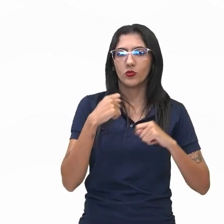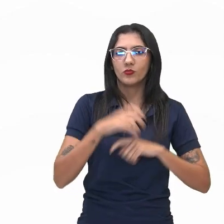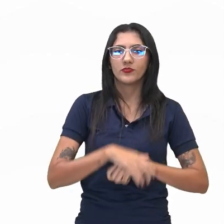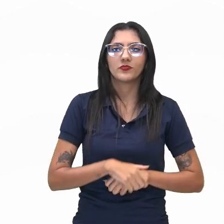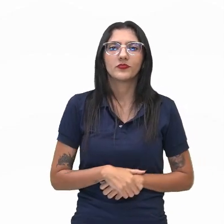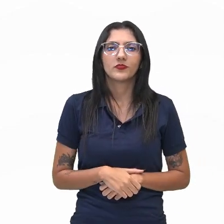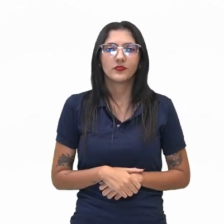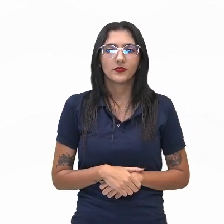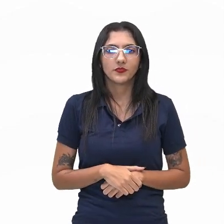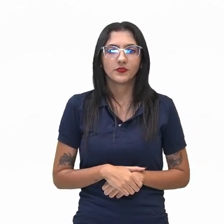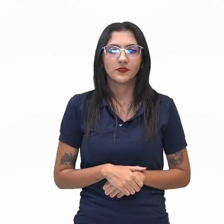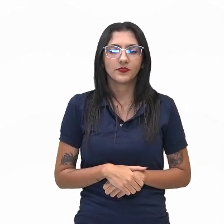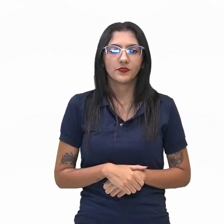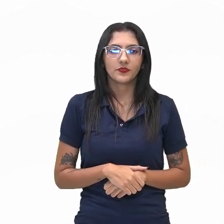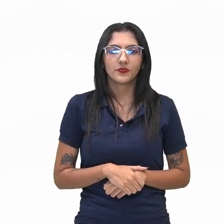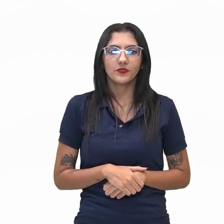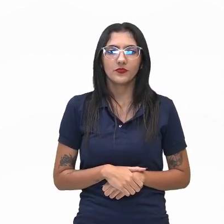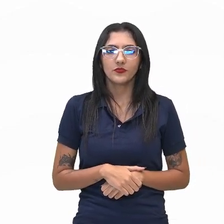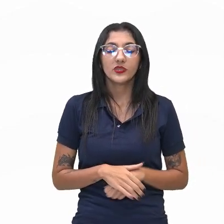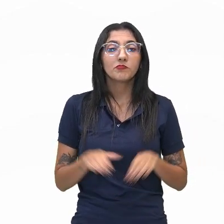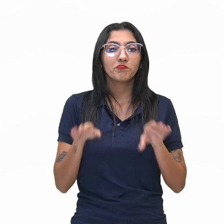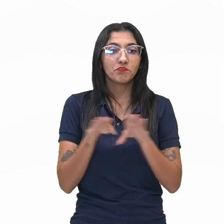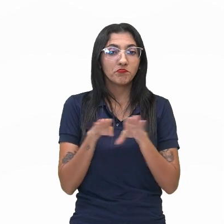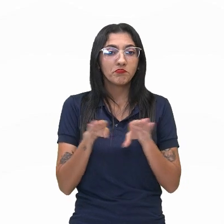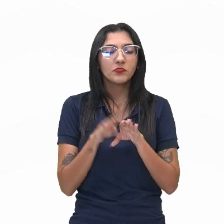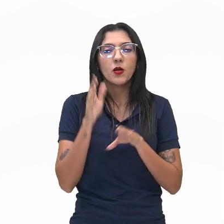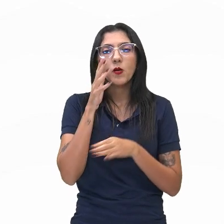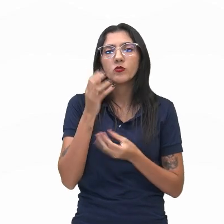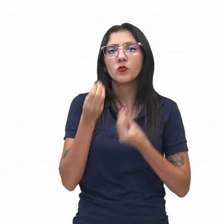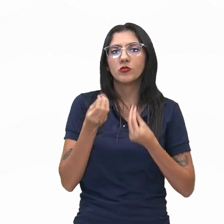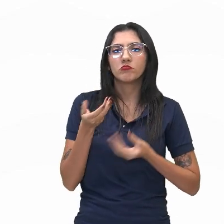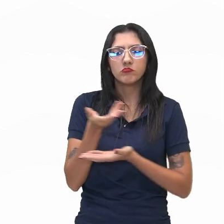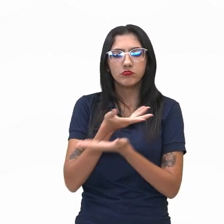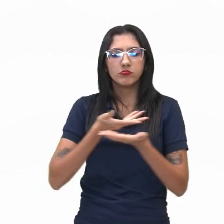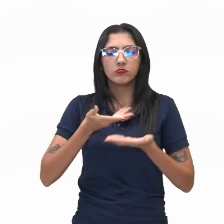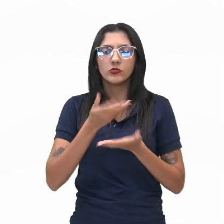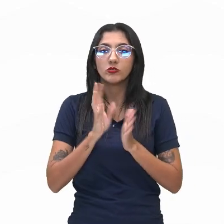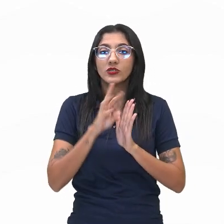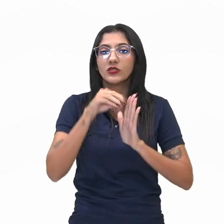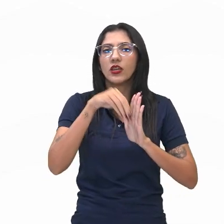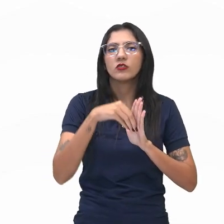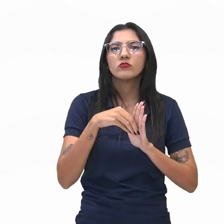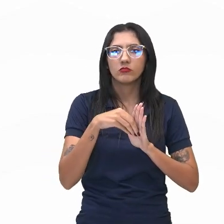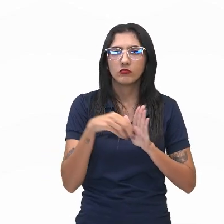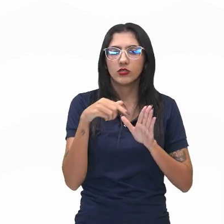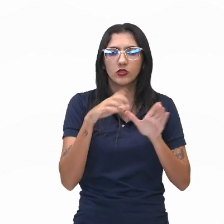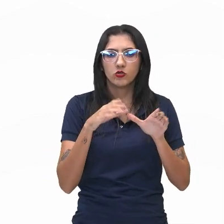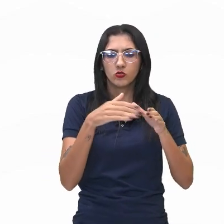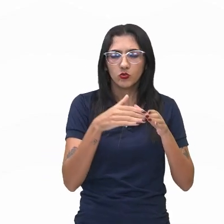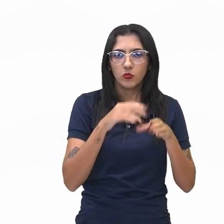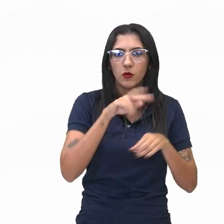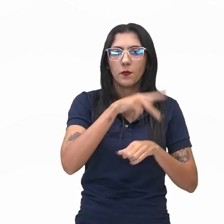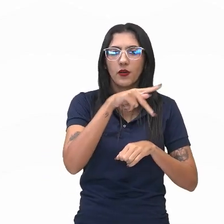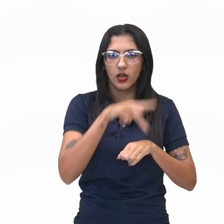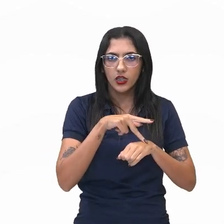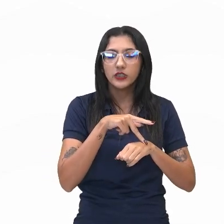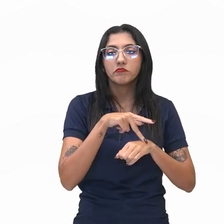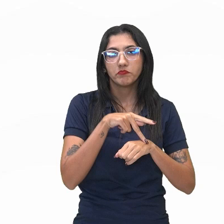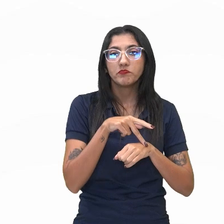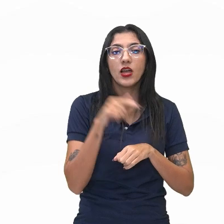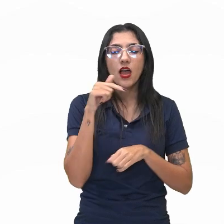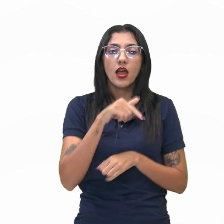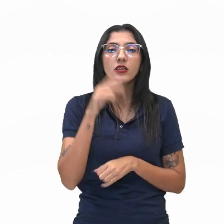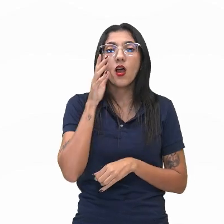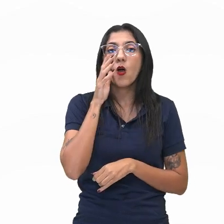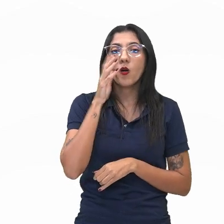Agora, vai ocorrer também o quê? Uma colaboração dentro do BRICS, né? Então, dentro desse grupo, gente,